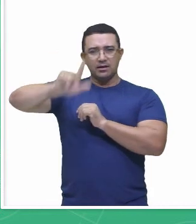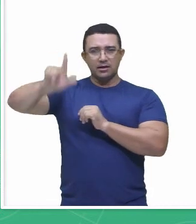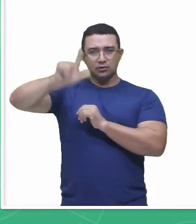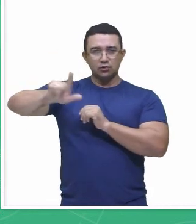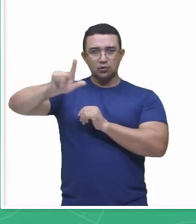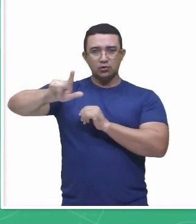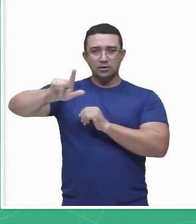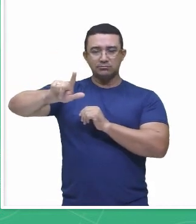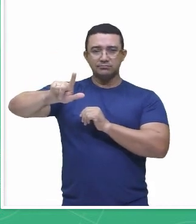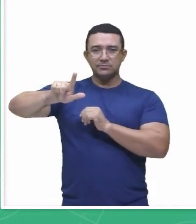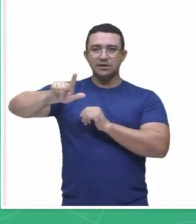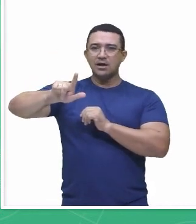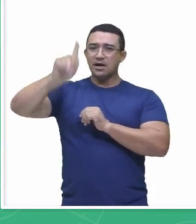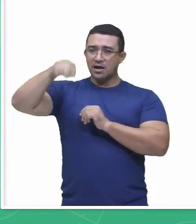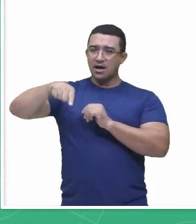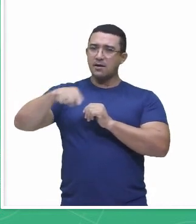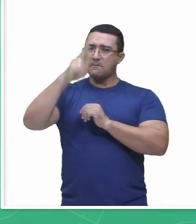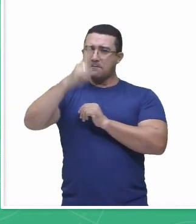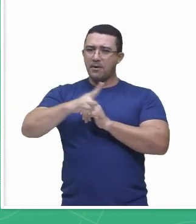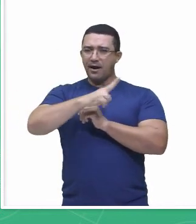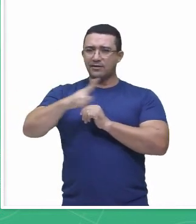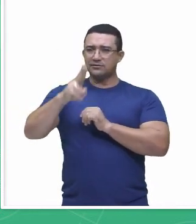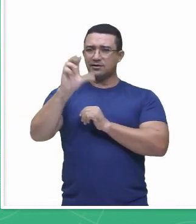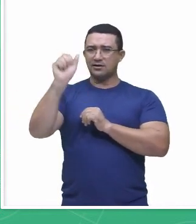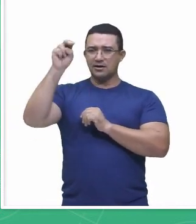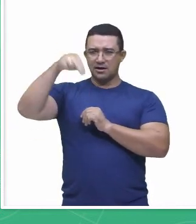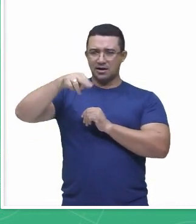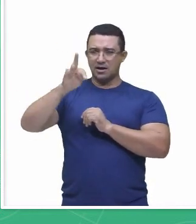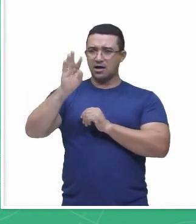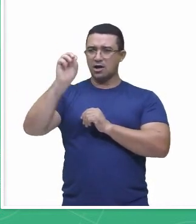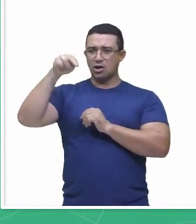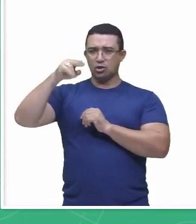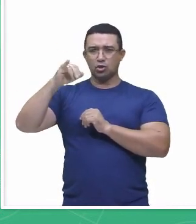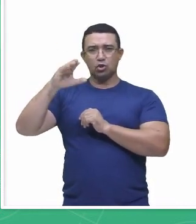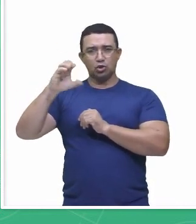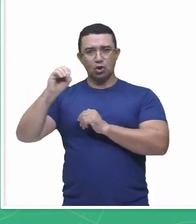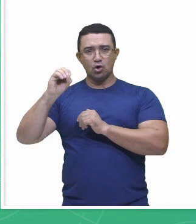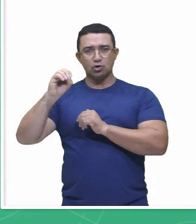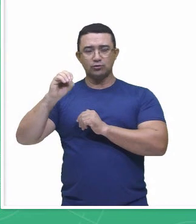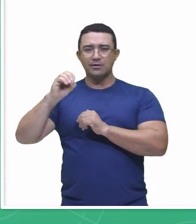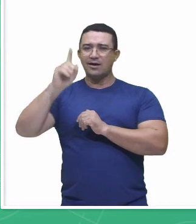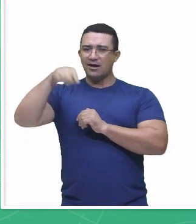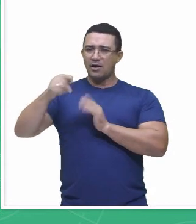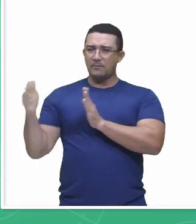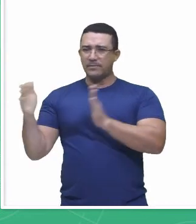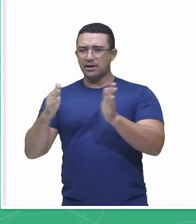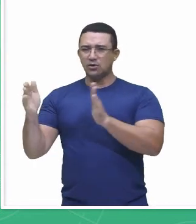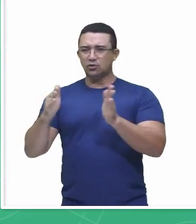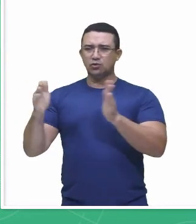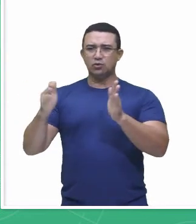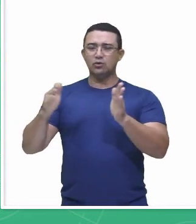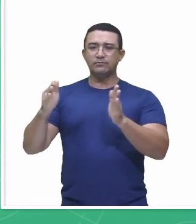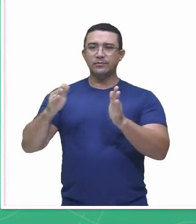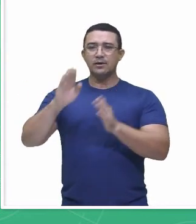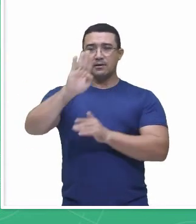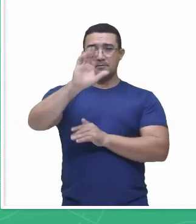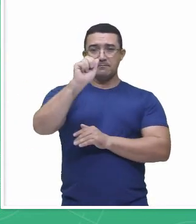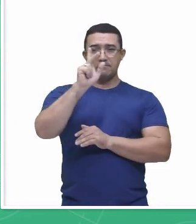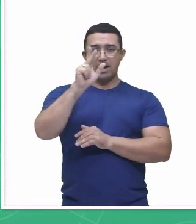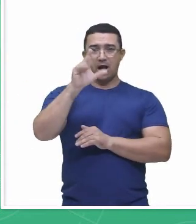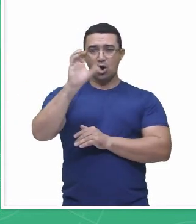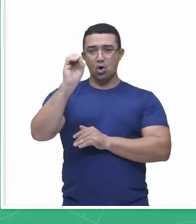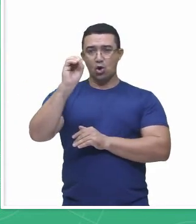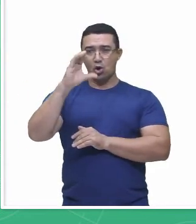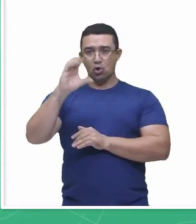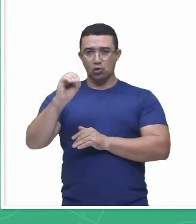clássico de Padre Antônio Vieira, que vai ser um autor que vocês irão conhecer mais adiante, do período do Barroco. Mas sobre esse texto, a